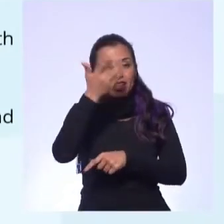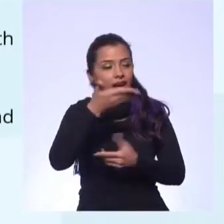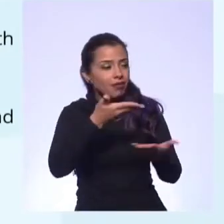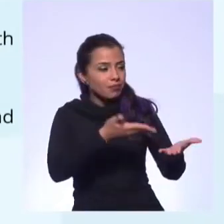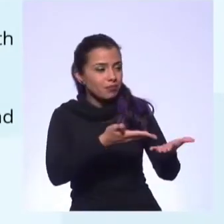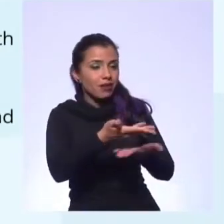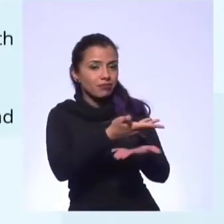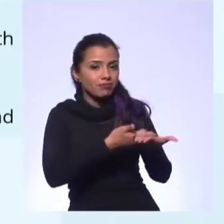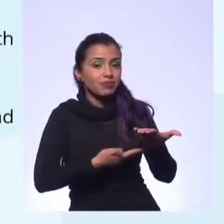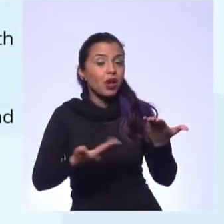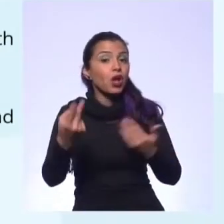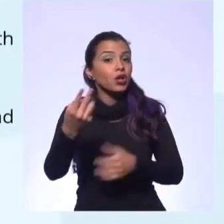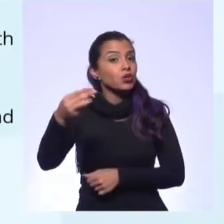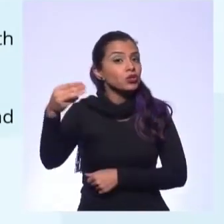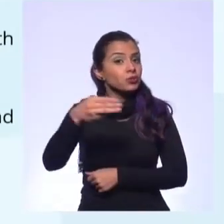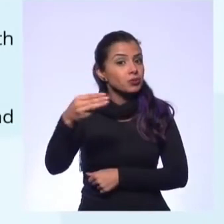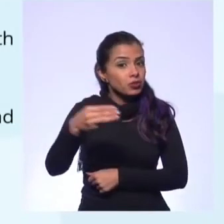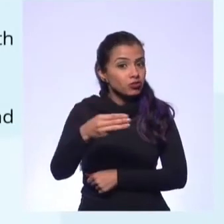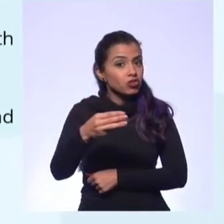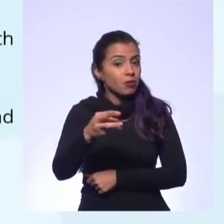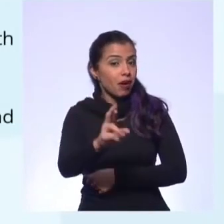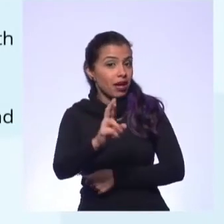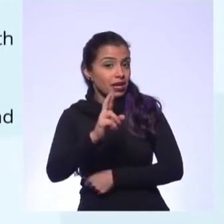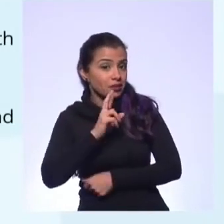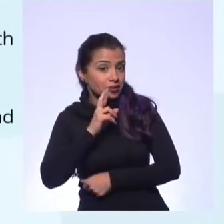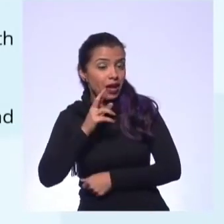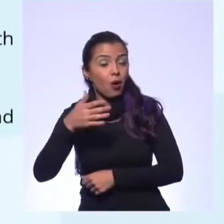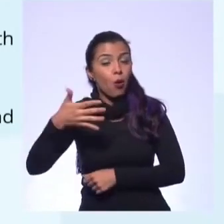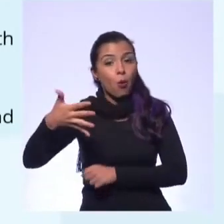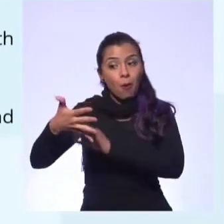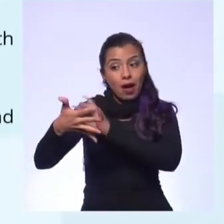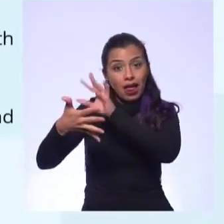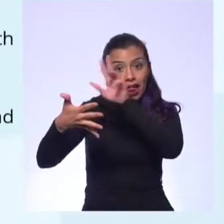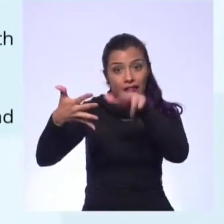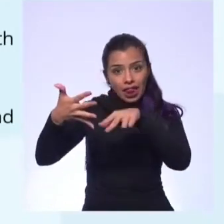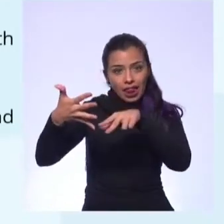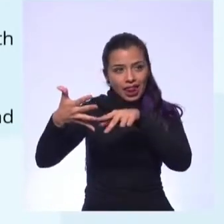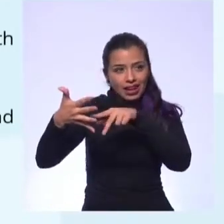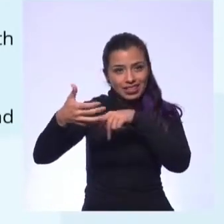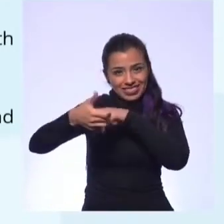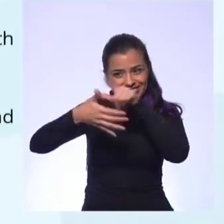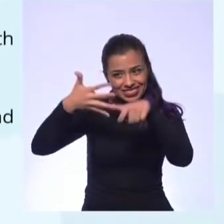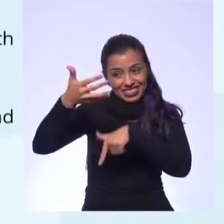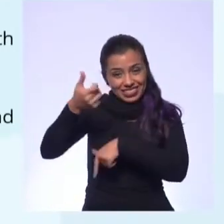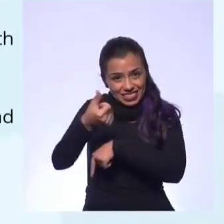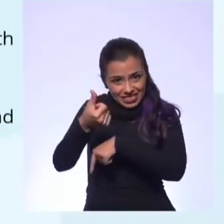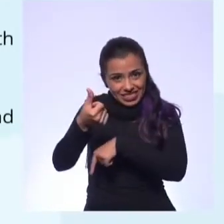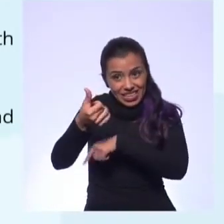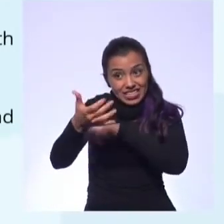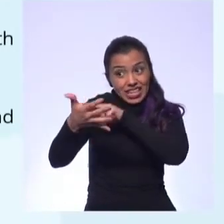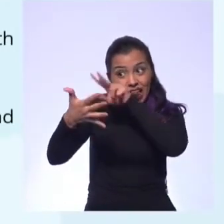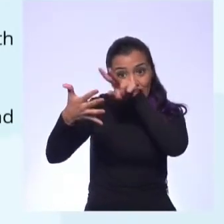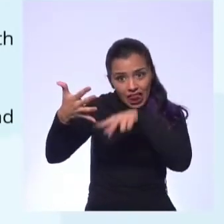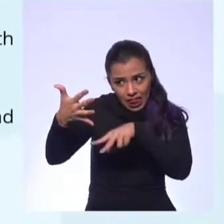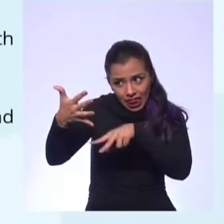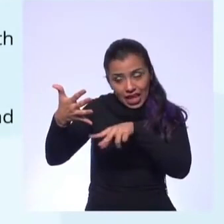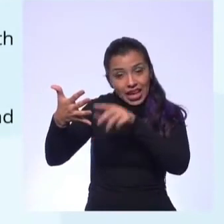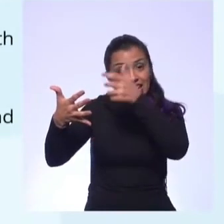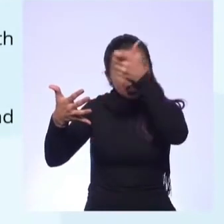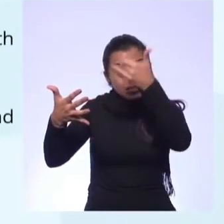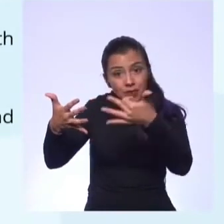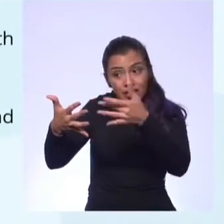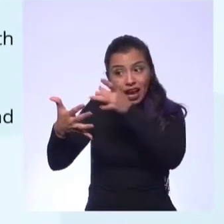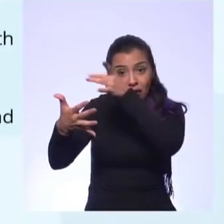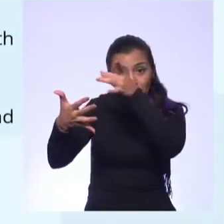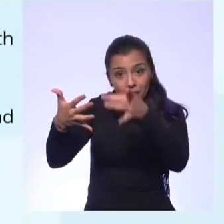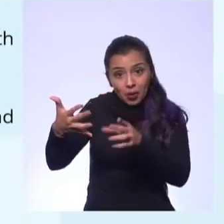agora 2 minutinhos para colocar aí ler a definição e falar quais são os pratos,